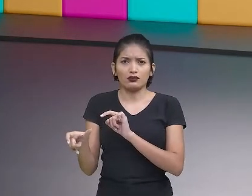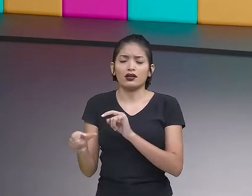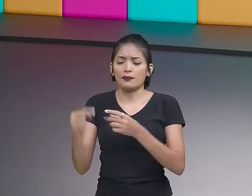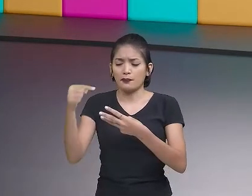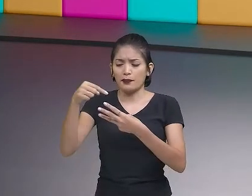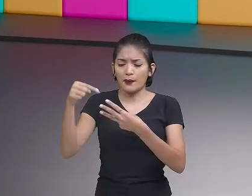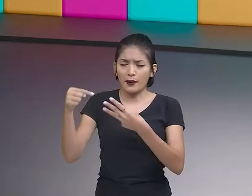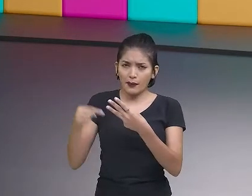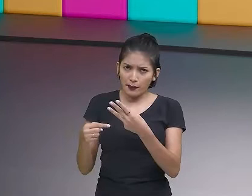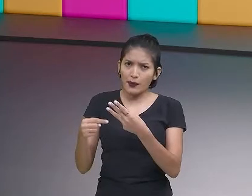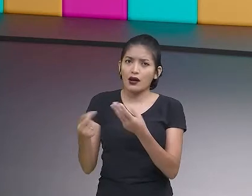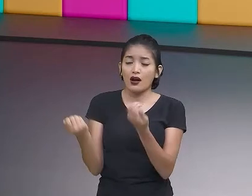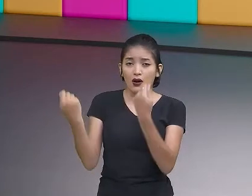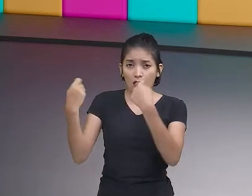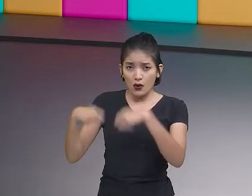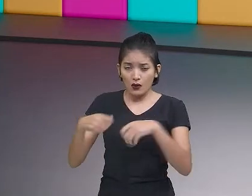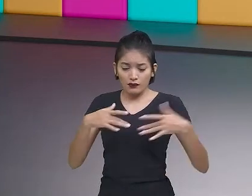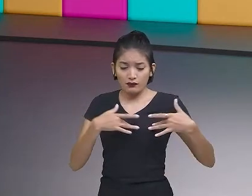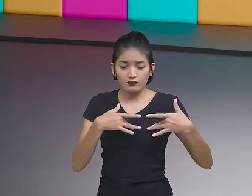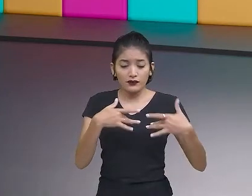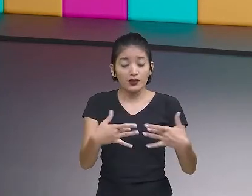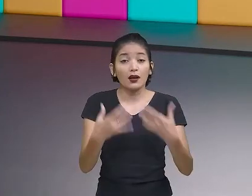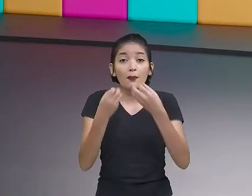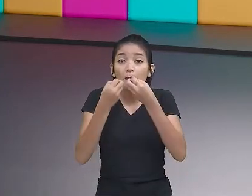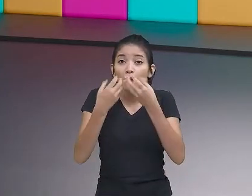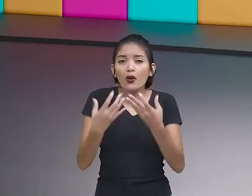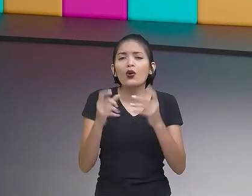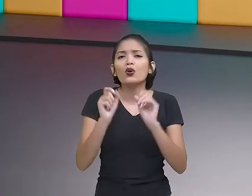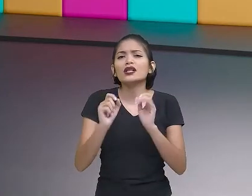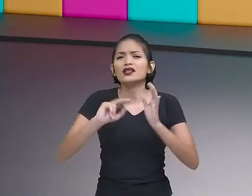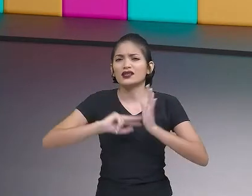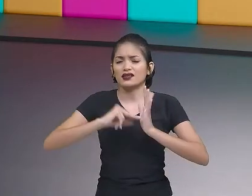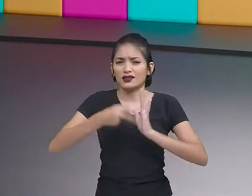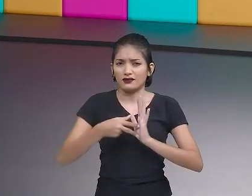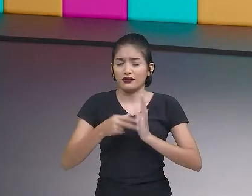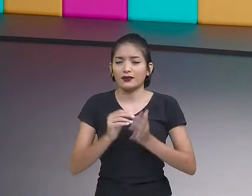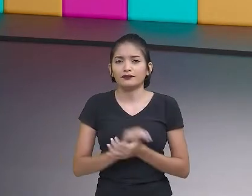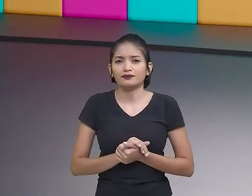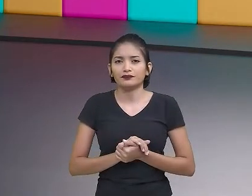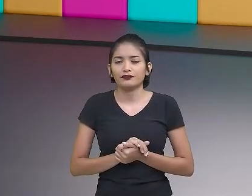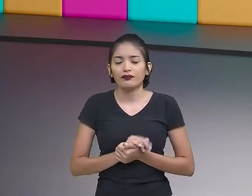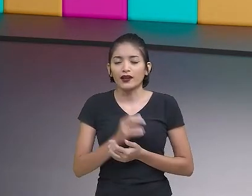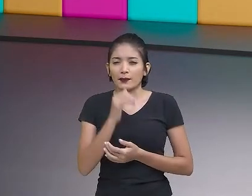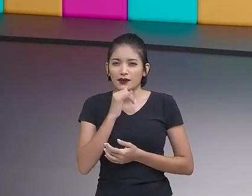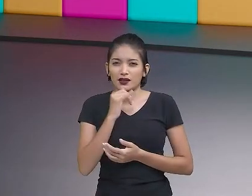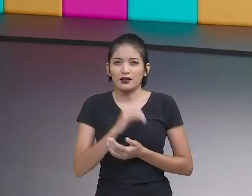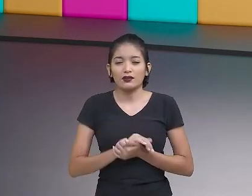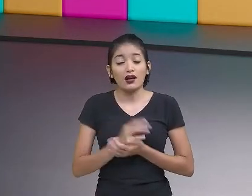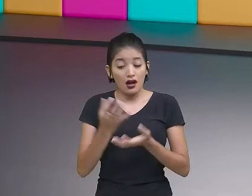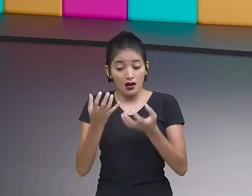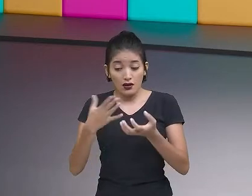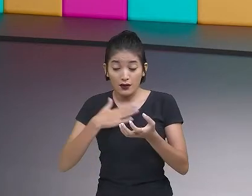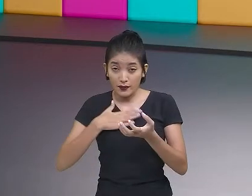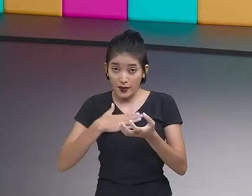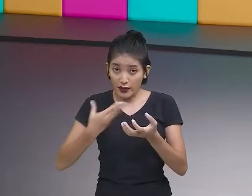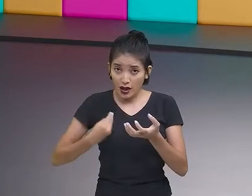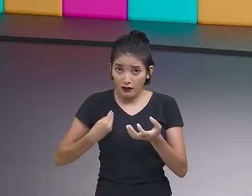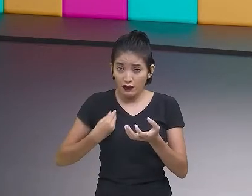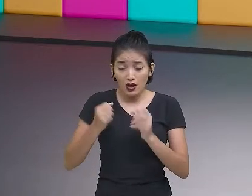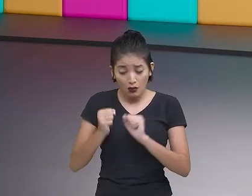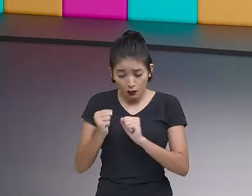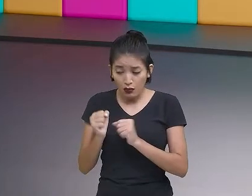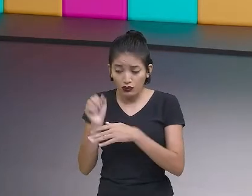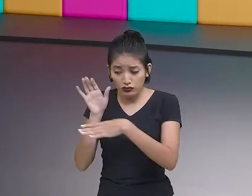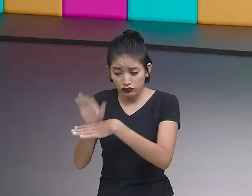da amabilidade bem restaurada. O que é restaurada? É verificar o que eu quero para mim, eu posso fazer com o outro.